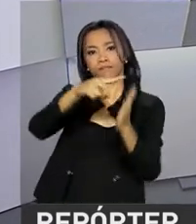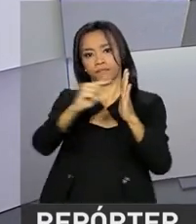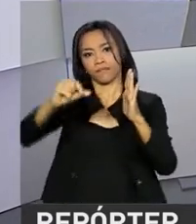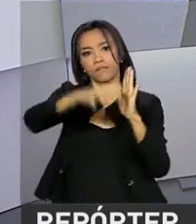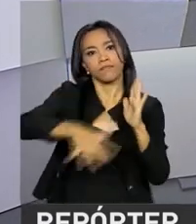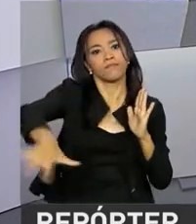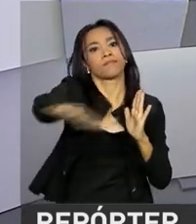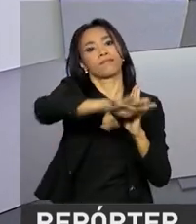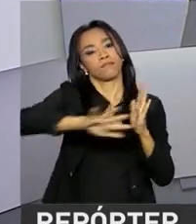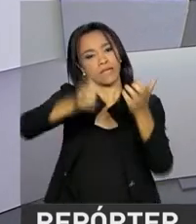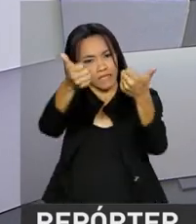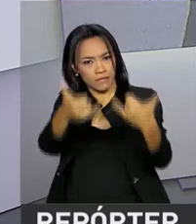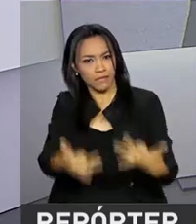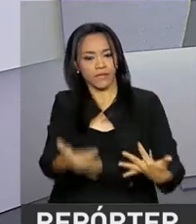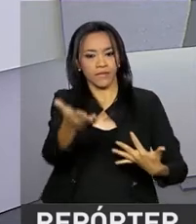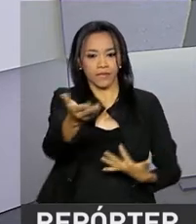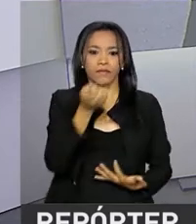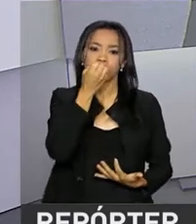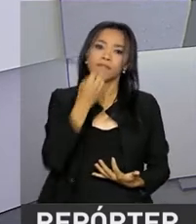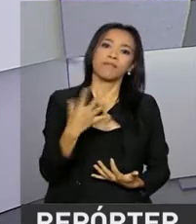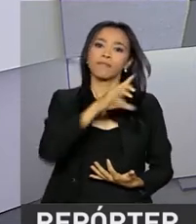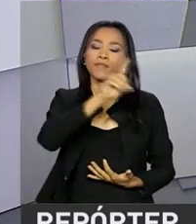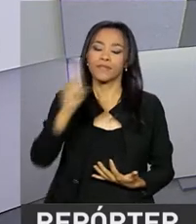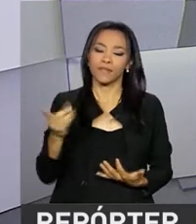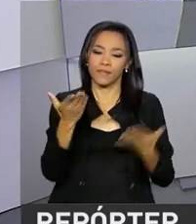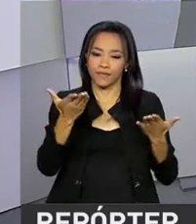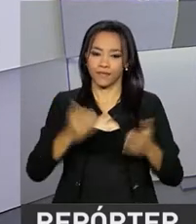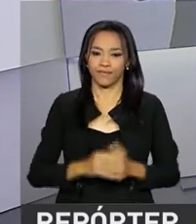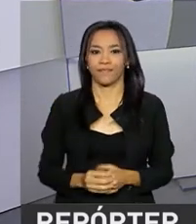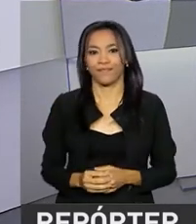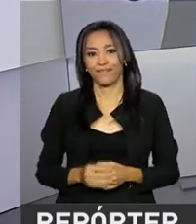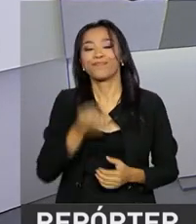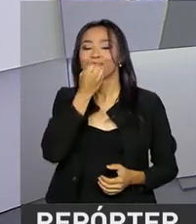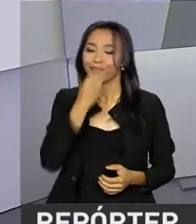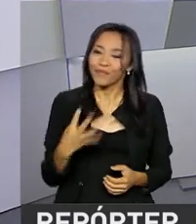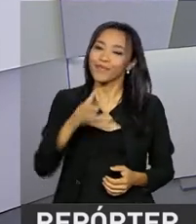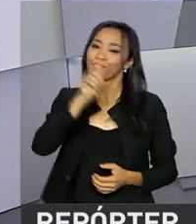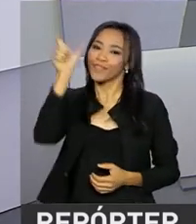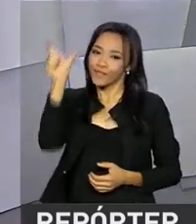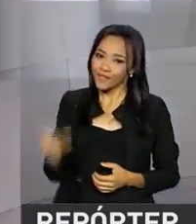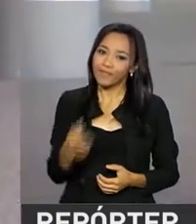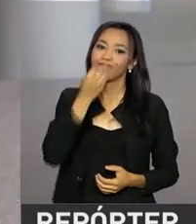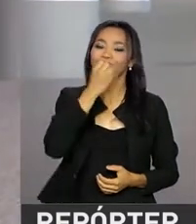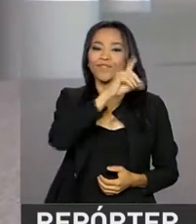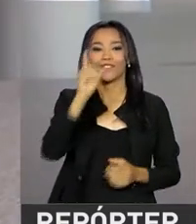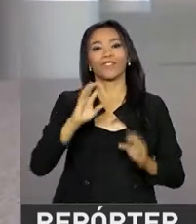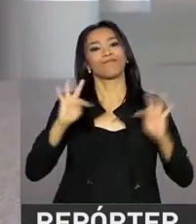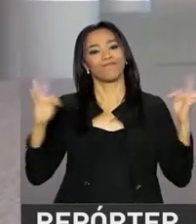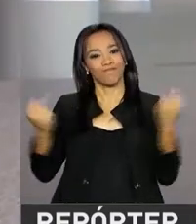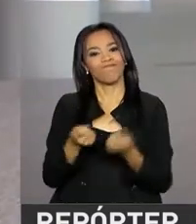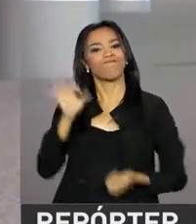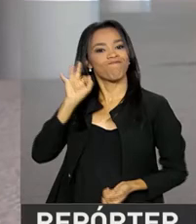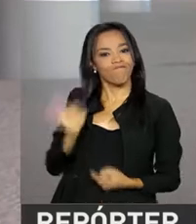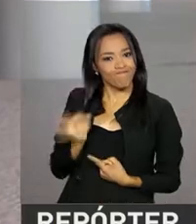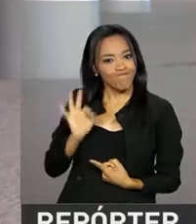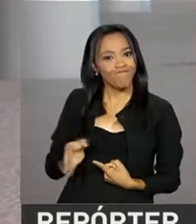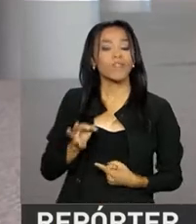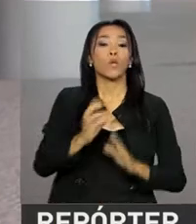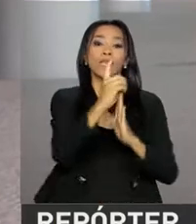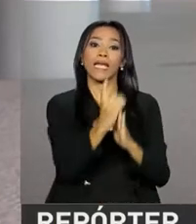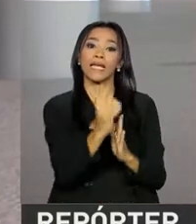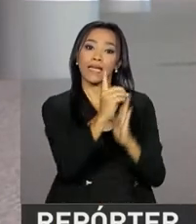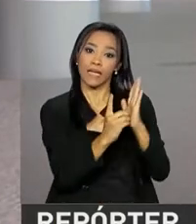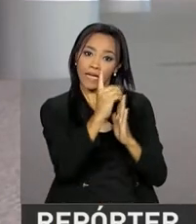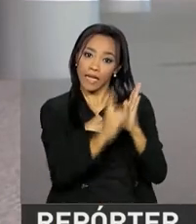gente ao vivo oi marca bom dia bom dia leandro bom dia a todos é isso mesmo leandro o decreto